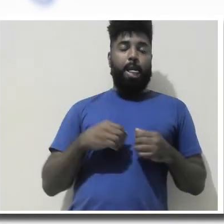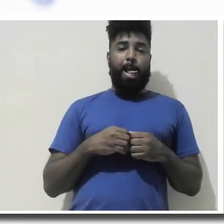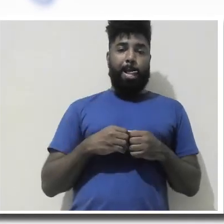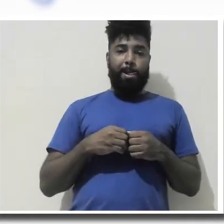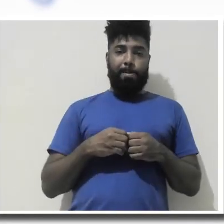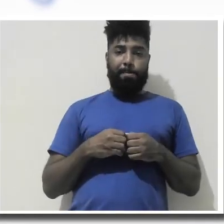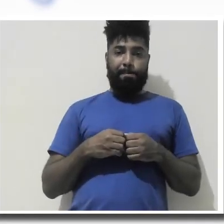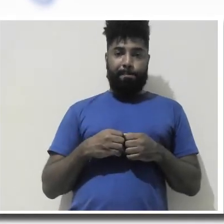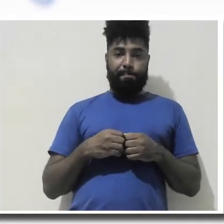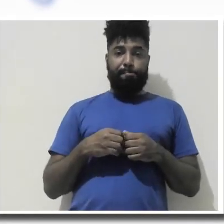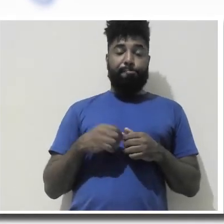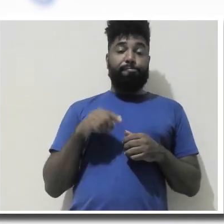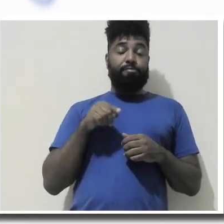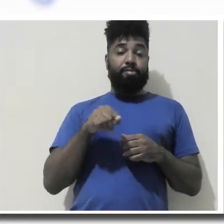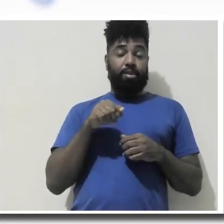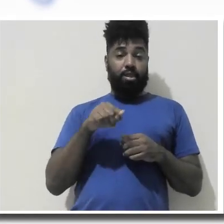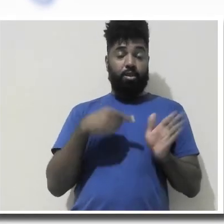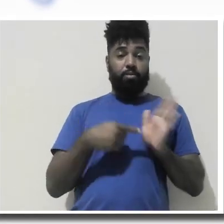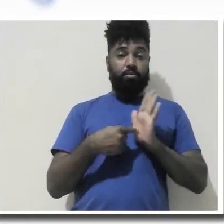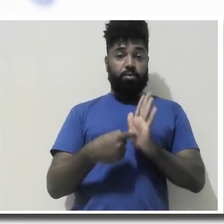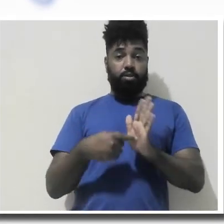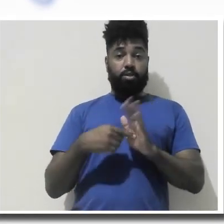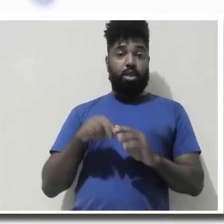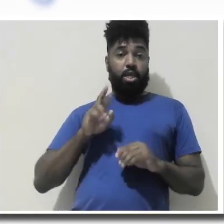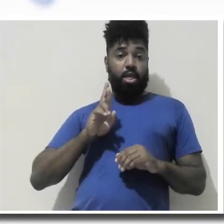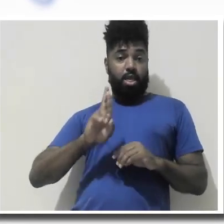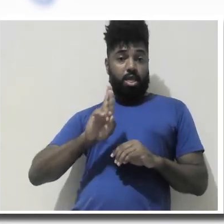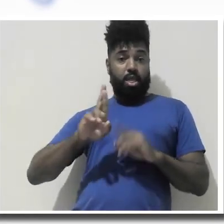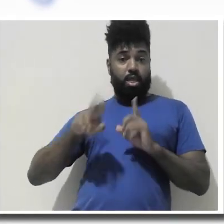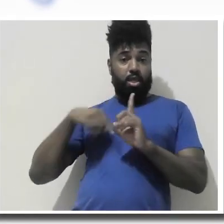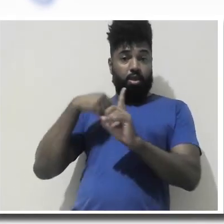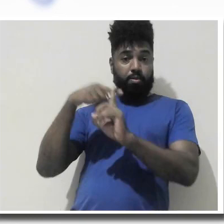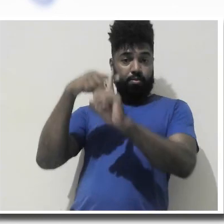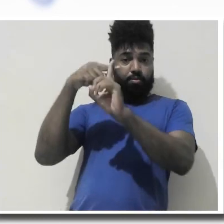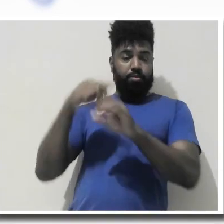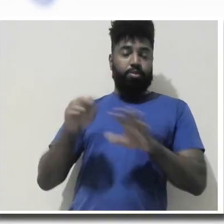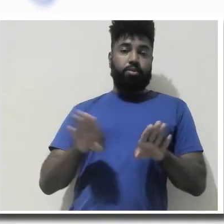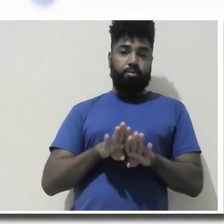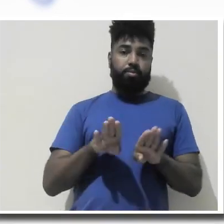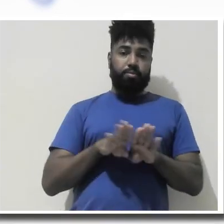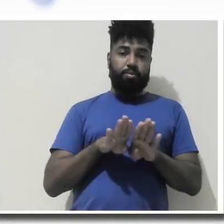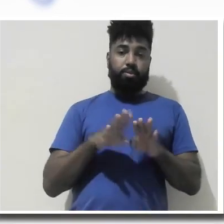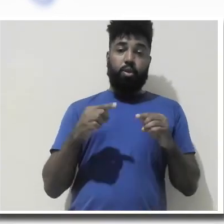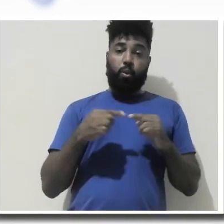eu estou representando os reais positivos, que é equivalente